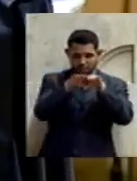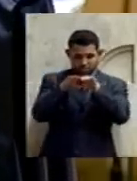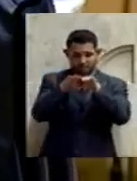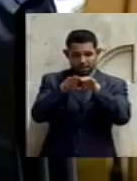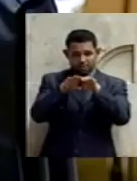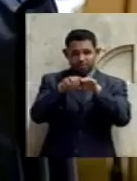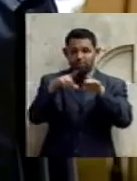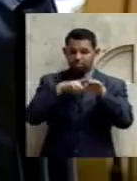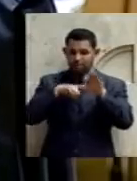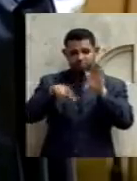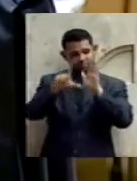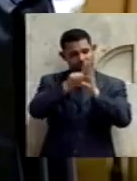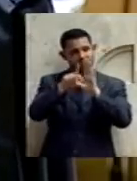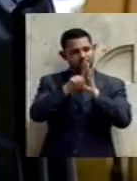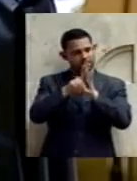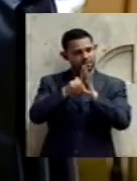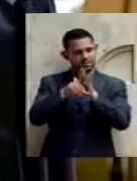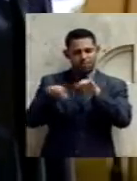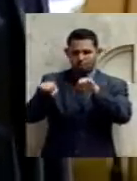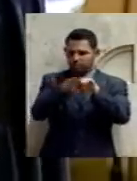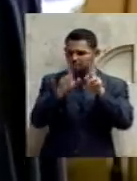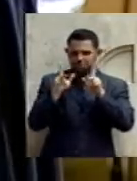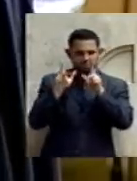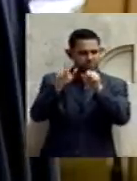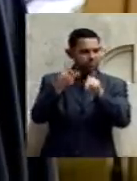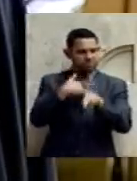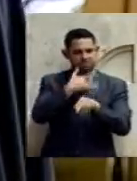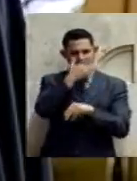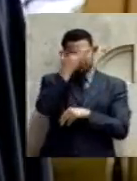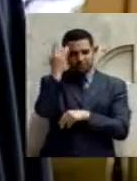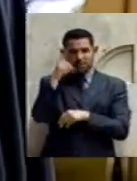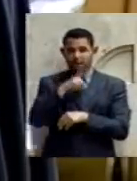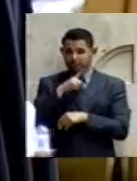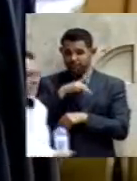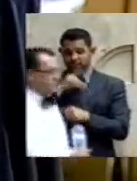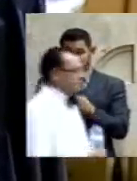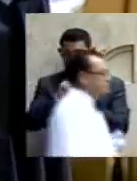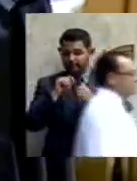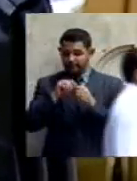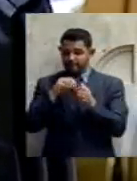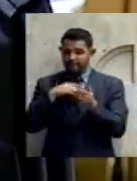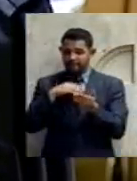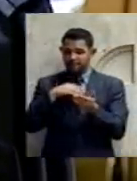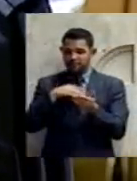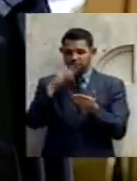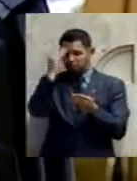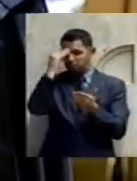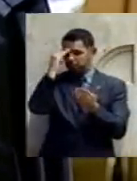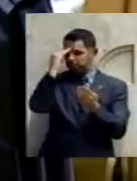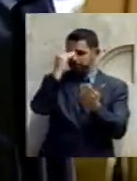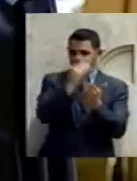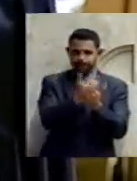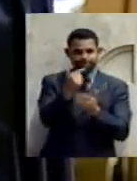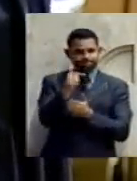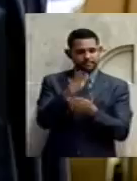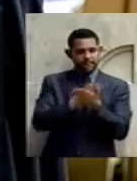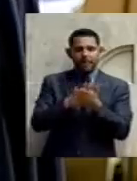maior existe, sim. Quem infringe a lei deve responder pelos seus